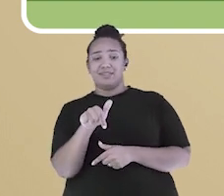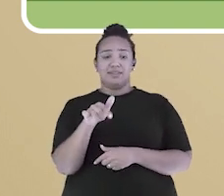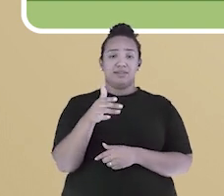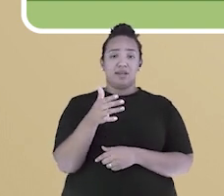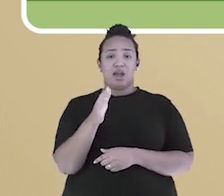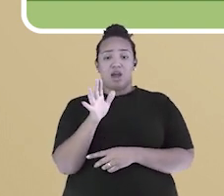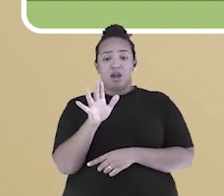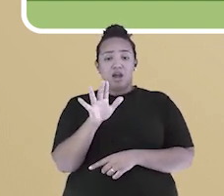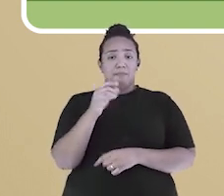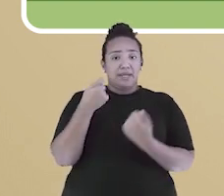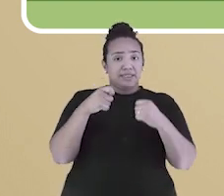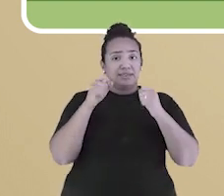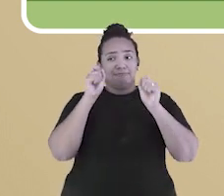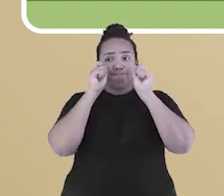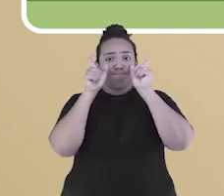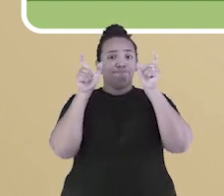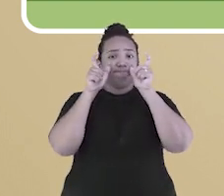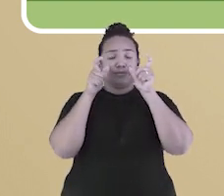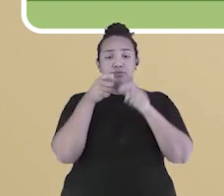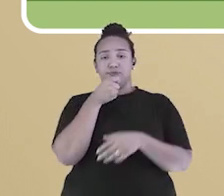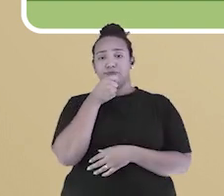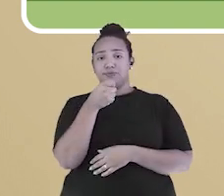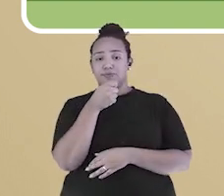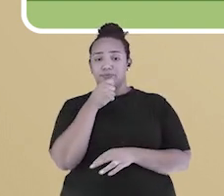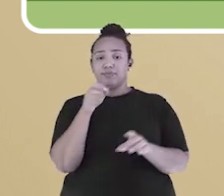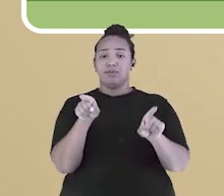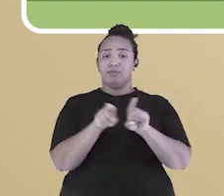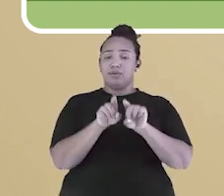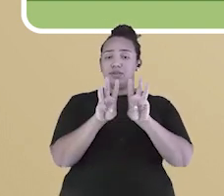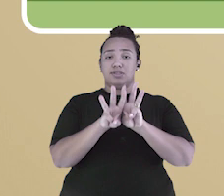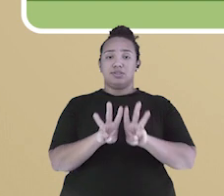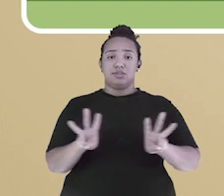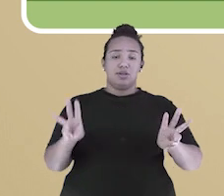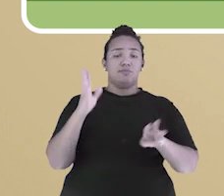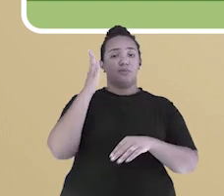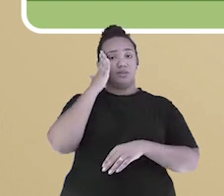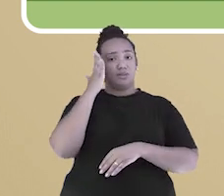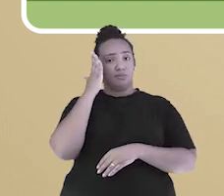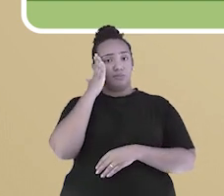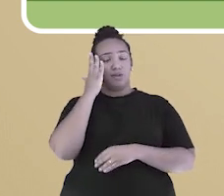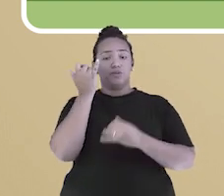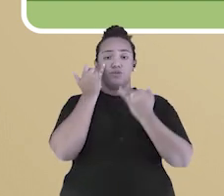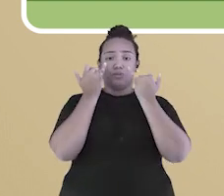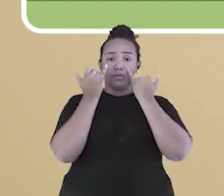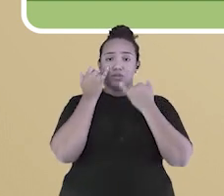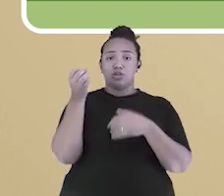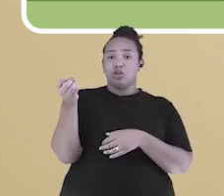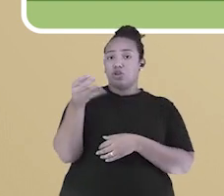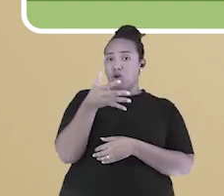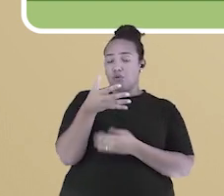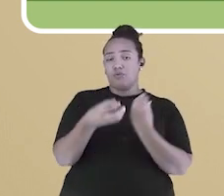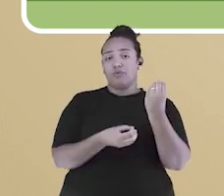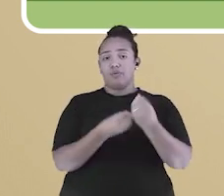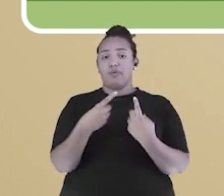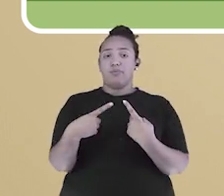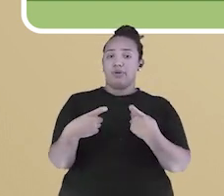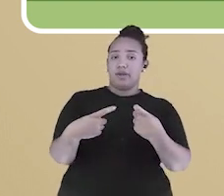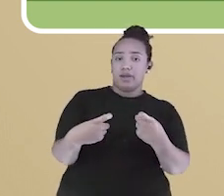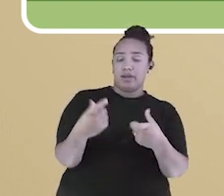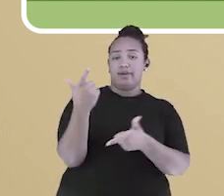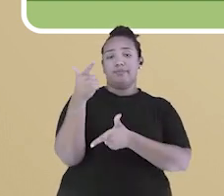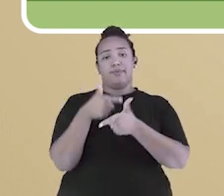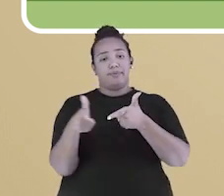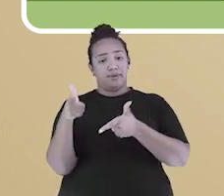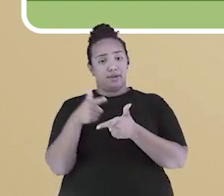instáveis. Então sempre é bom estar atento aos noticiários e sites para se atualizar sobre novos rumos de conflitos e